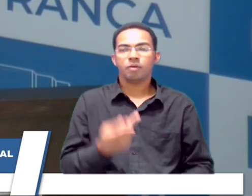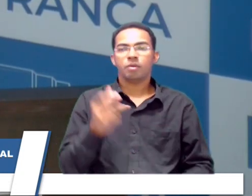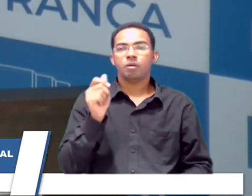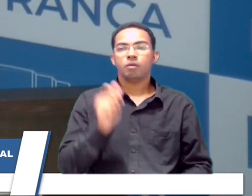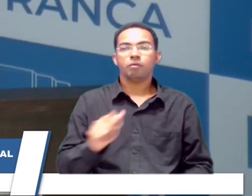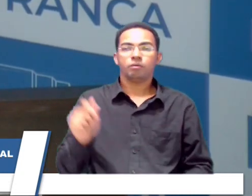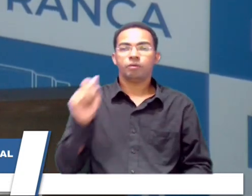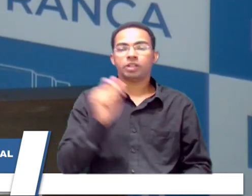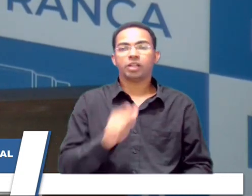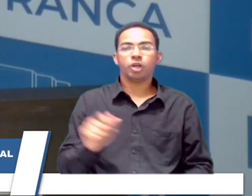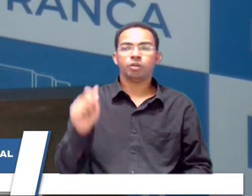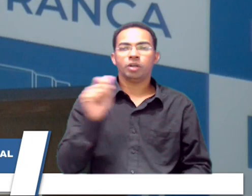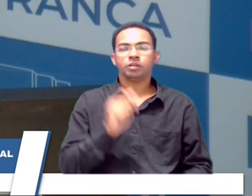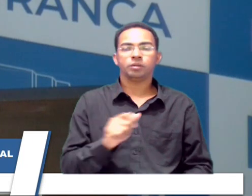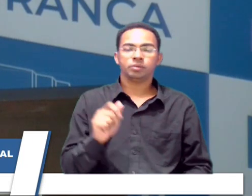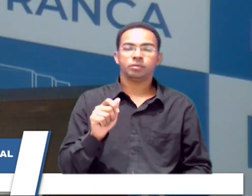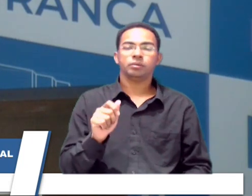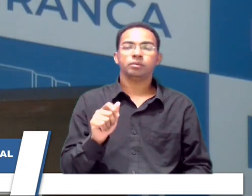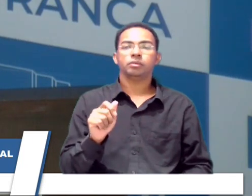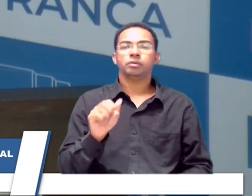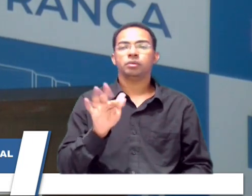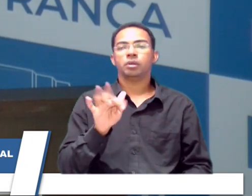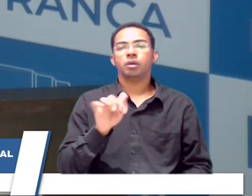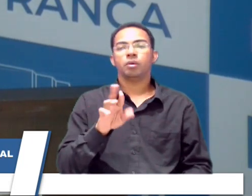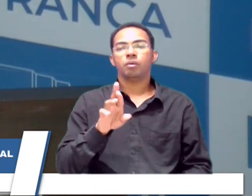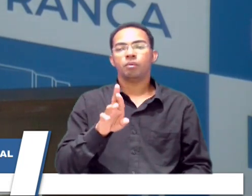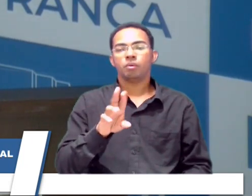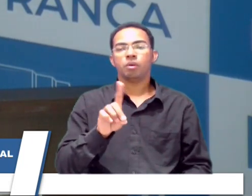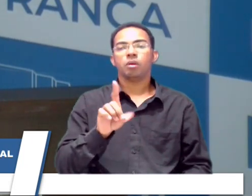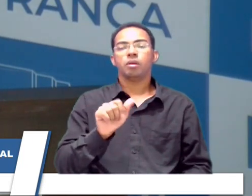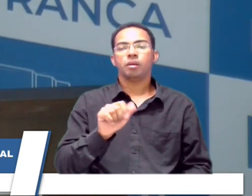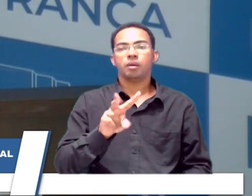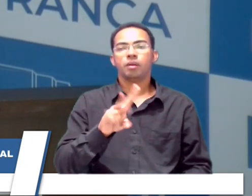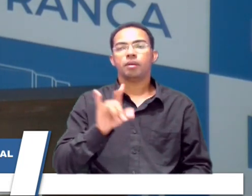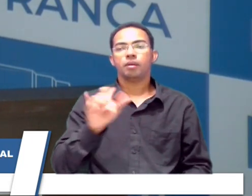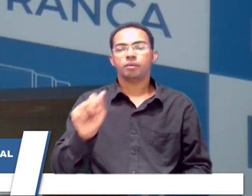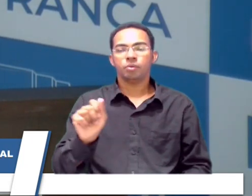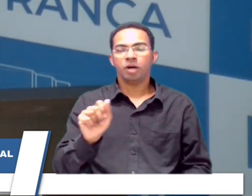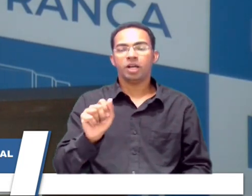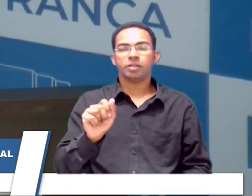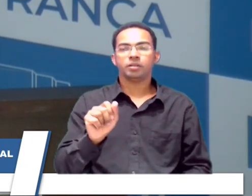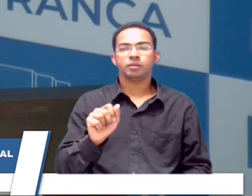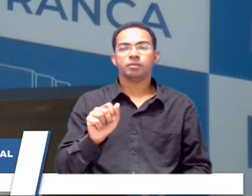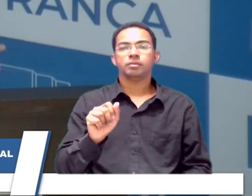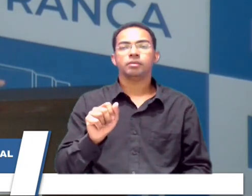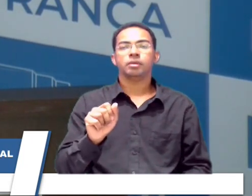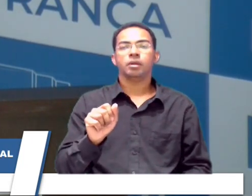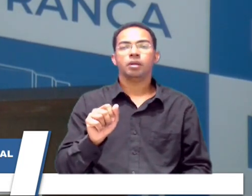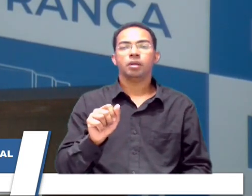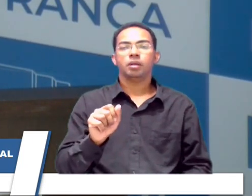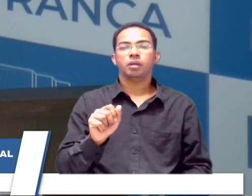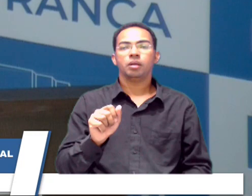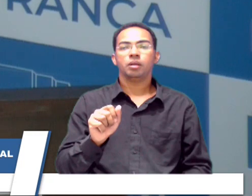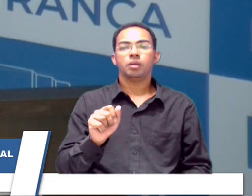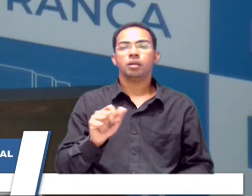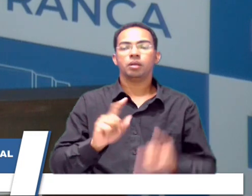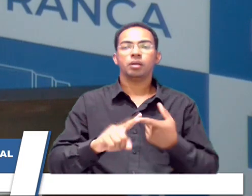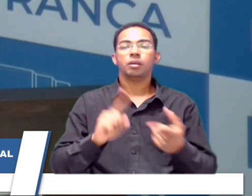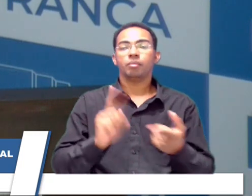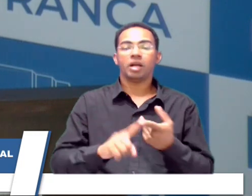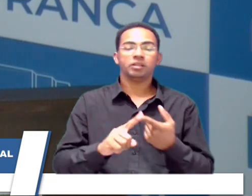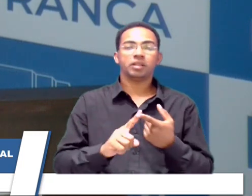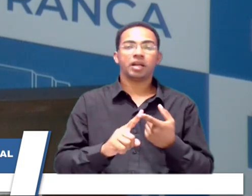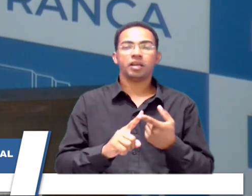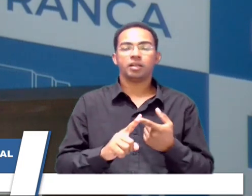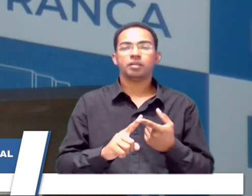Vida. Essa associação que eu tenho tanto orgulho em fazer parte, né, por ela fazer tantos